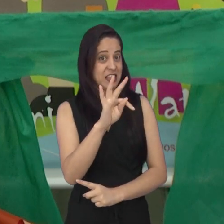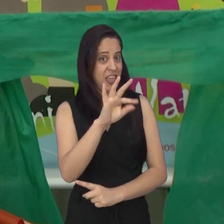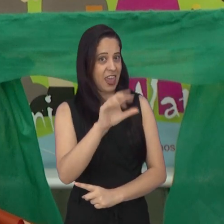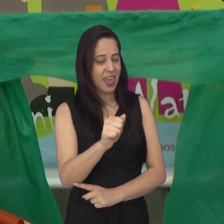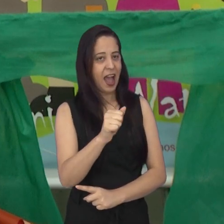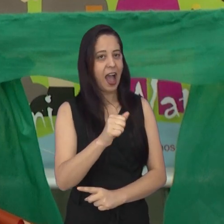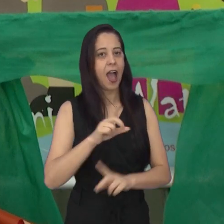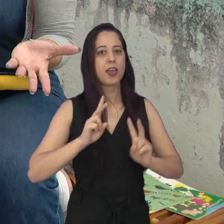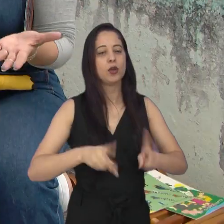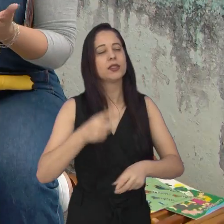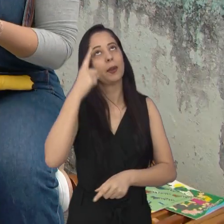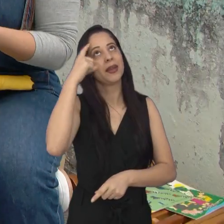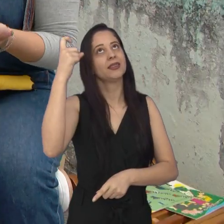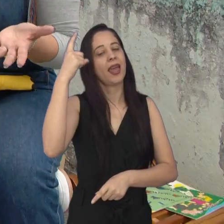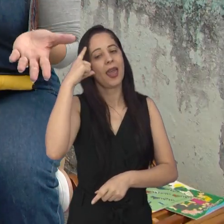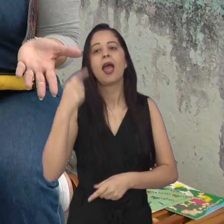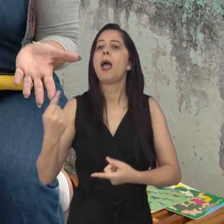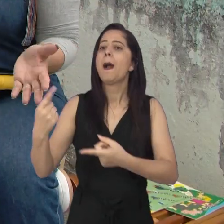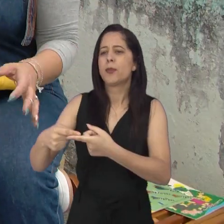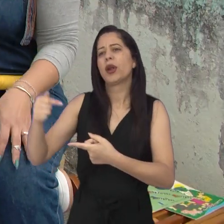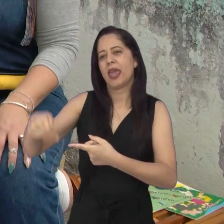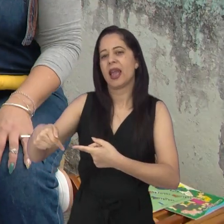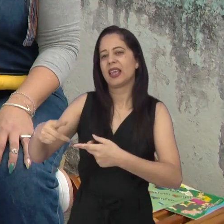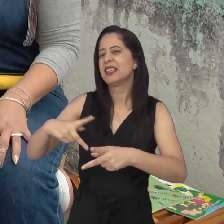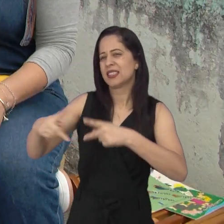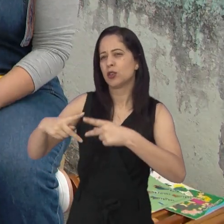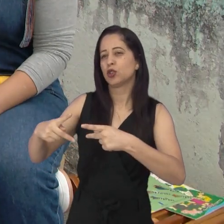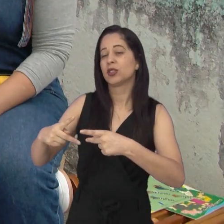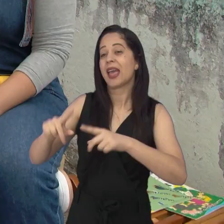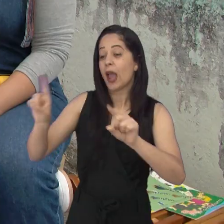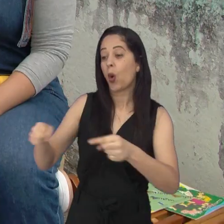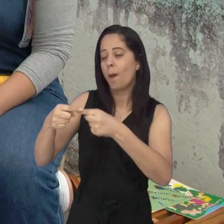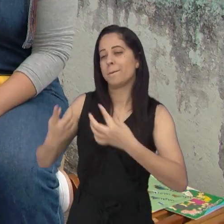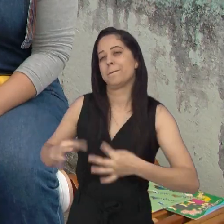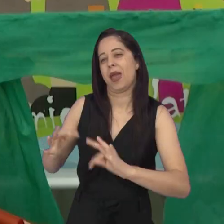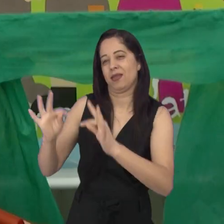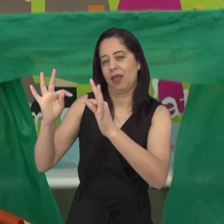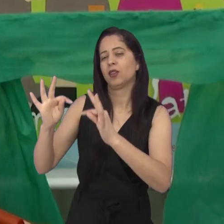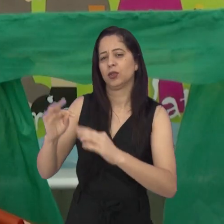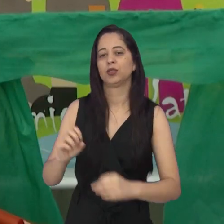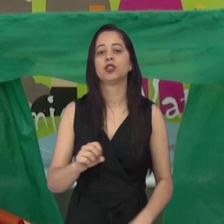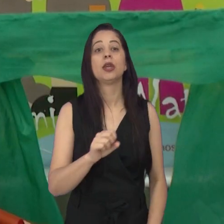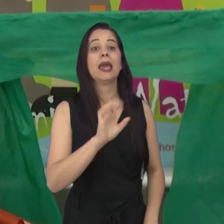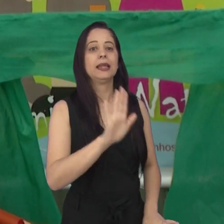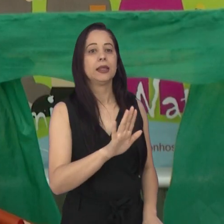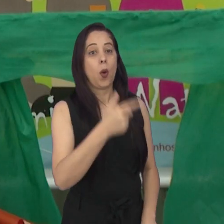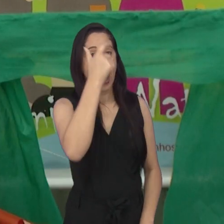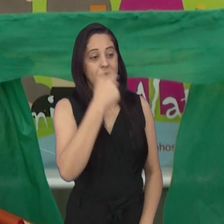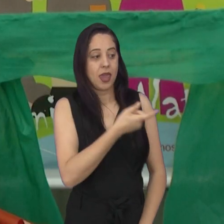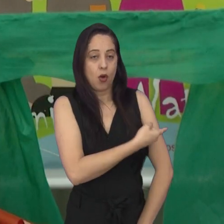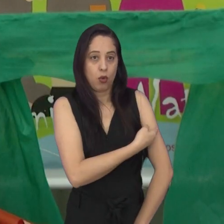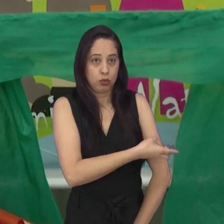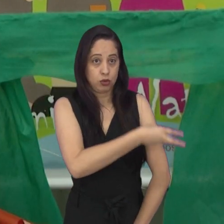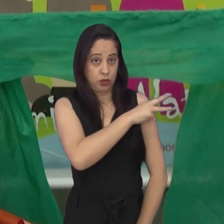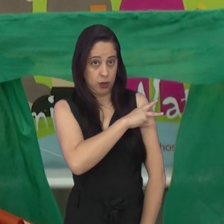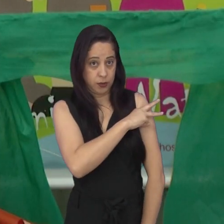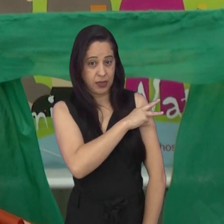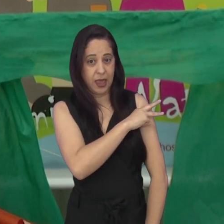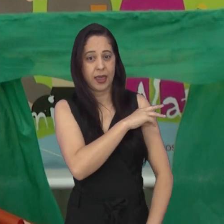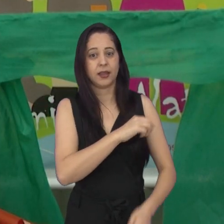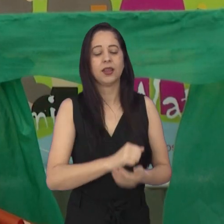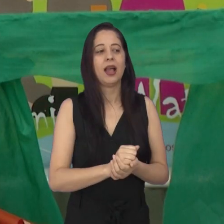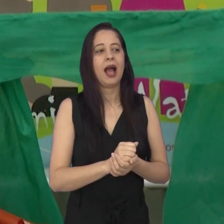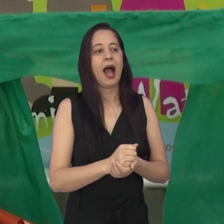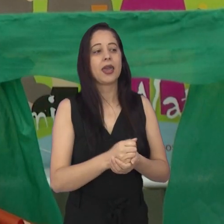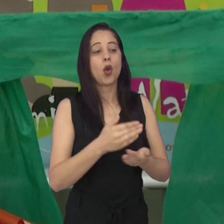aquelas ideias, né? Por ser uma cidade tecnológica. Sim. Aí eu acabei, até no ensino médio, eu acabei entrando para estudar